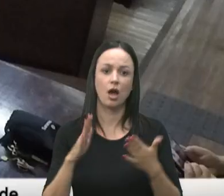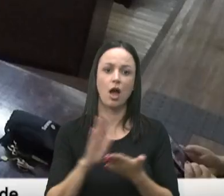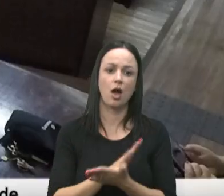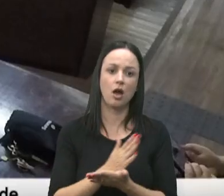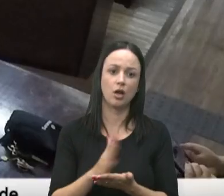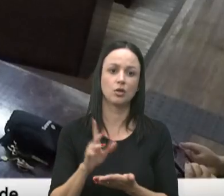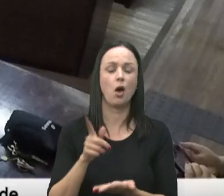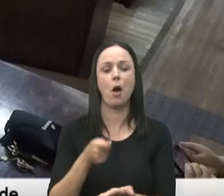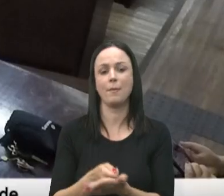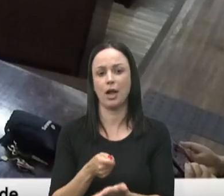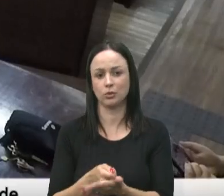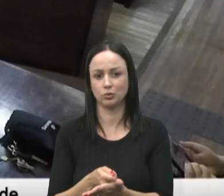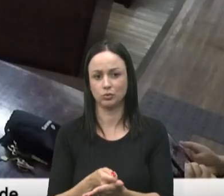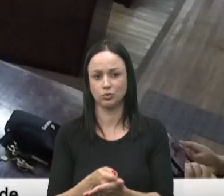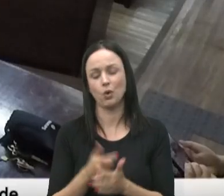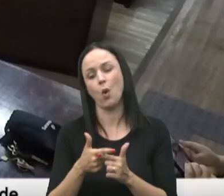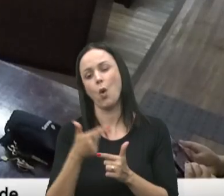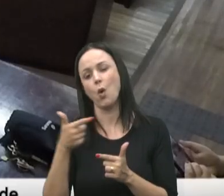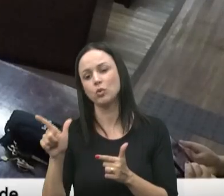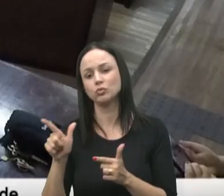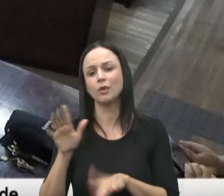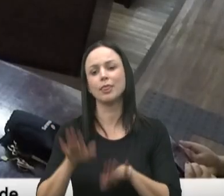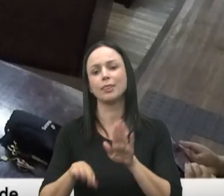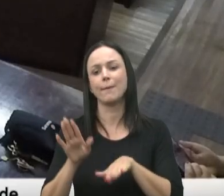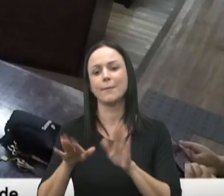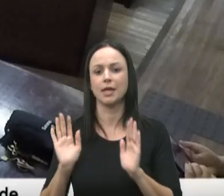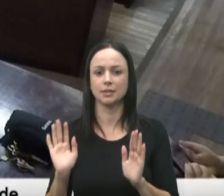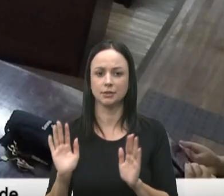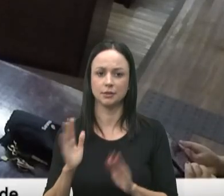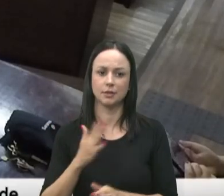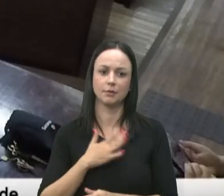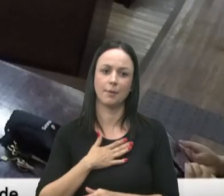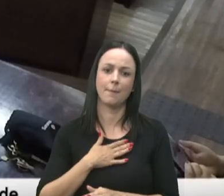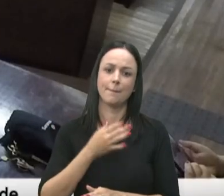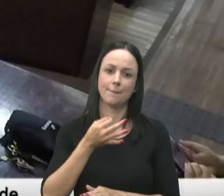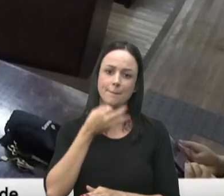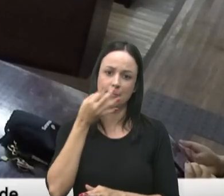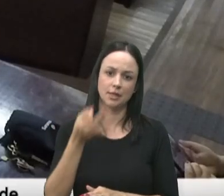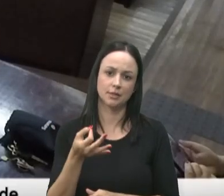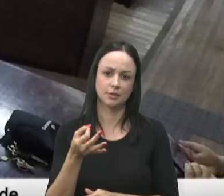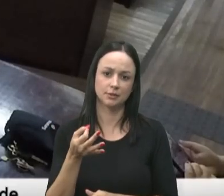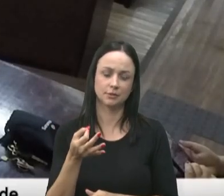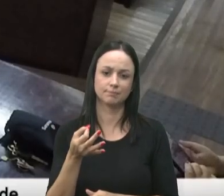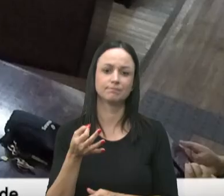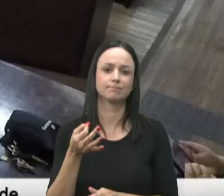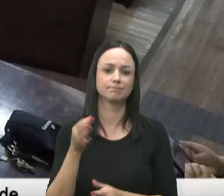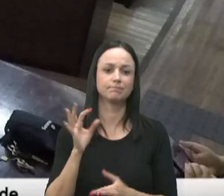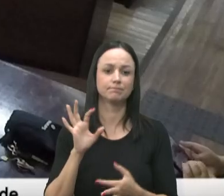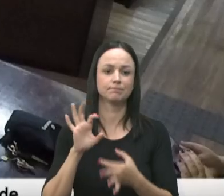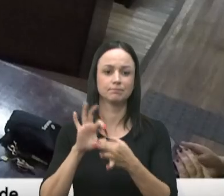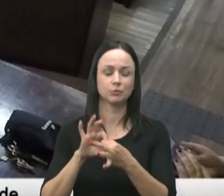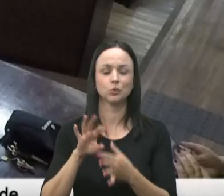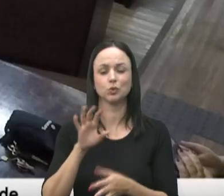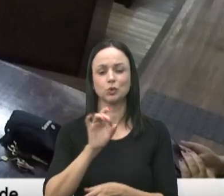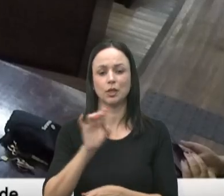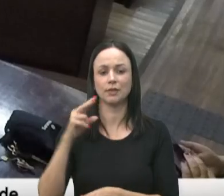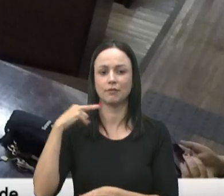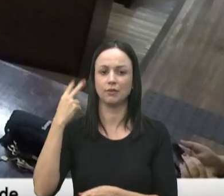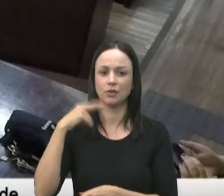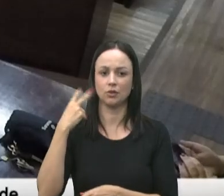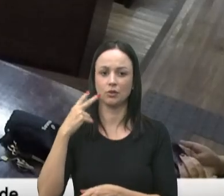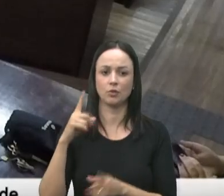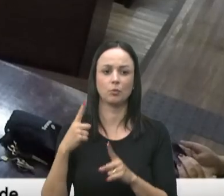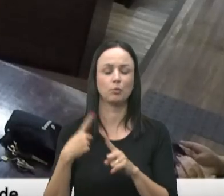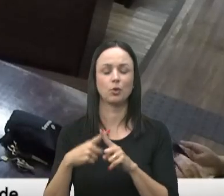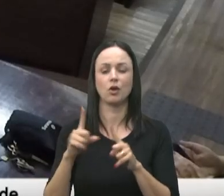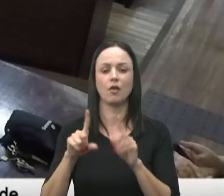são obrigatórios, outros dependem, na minha opinião, da coerência do vereador. Porque o vereador não faz